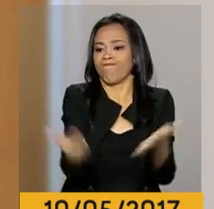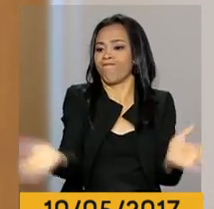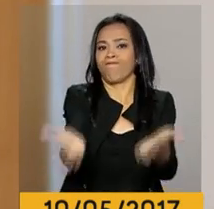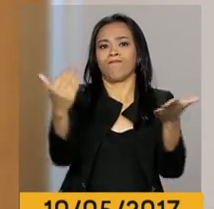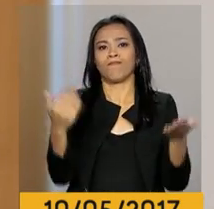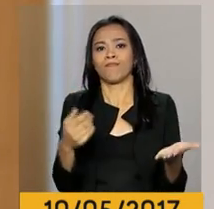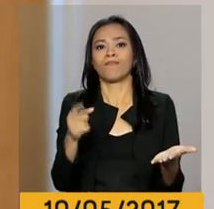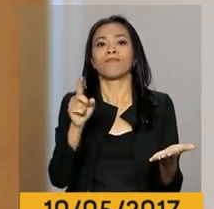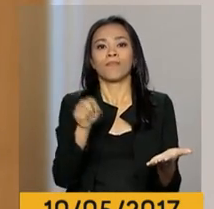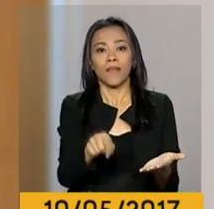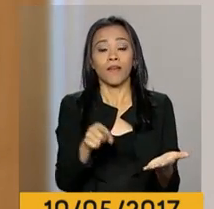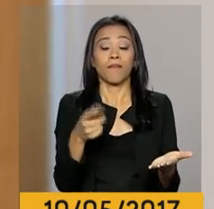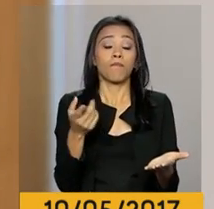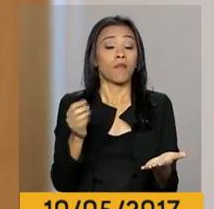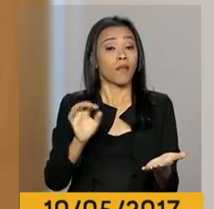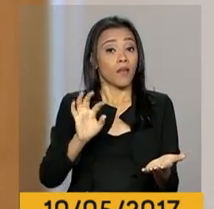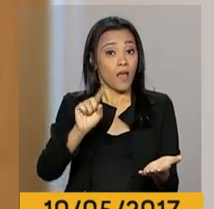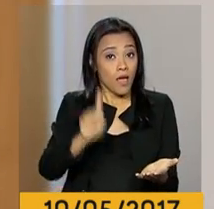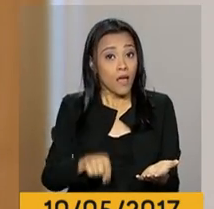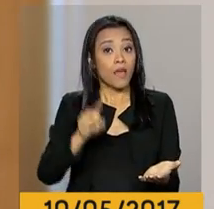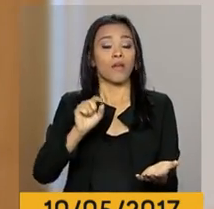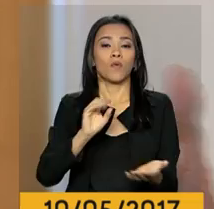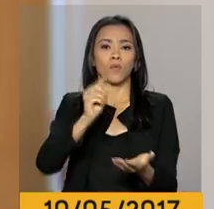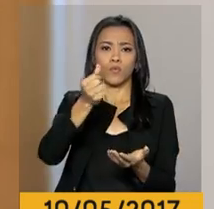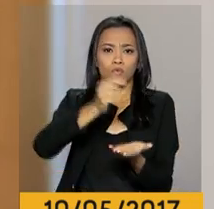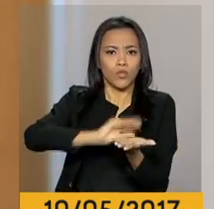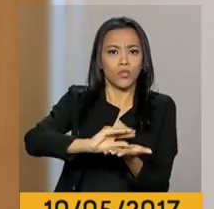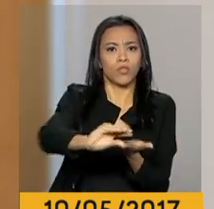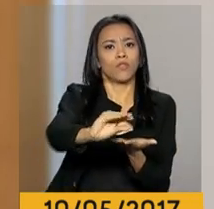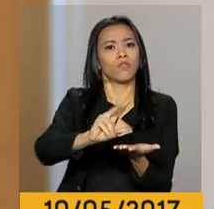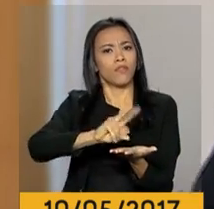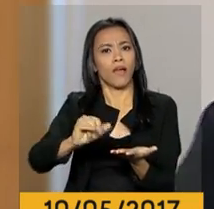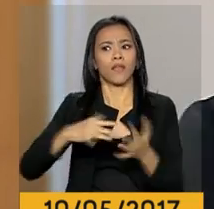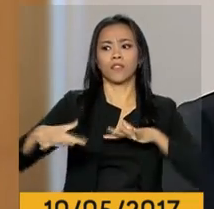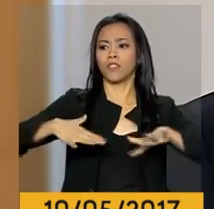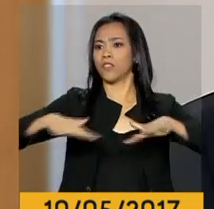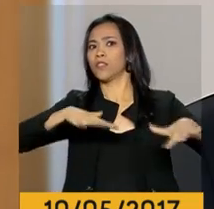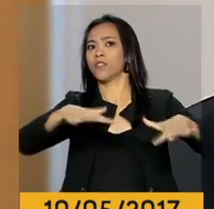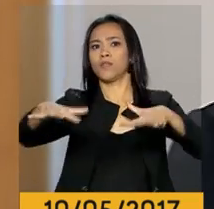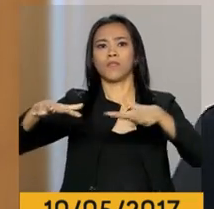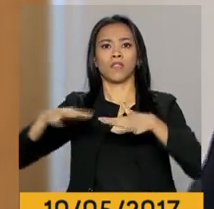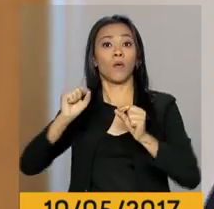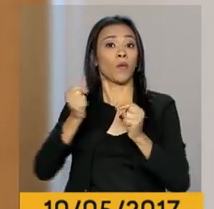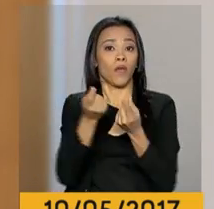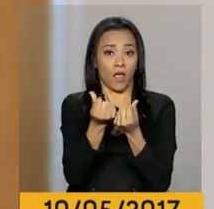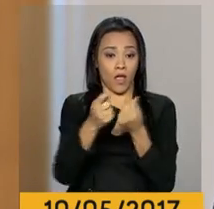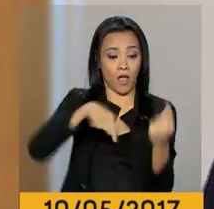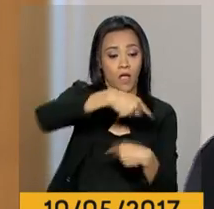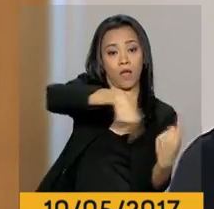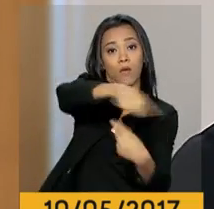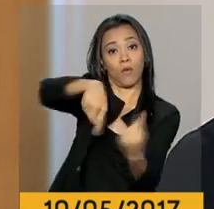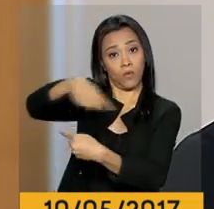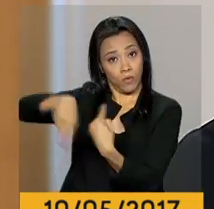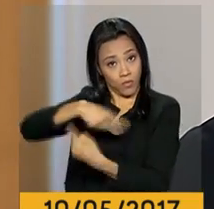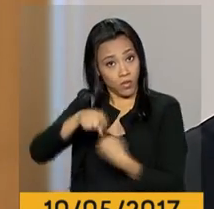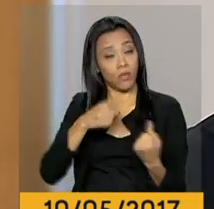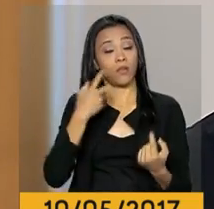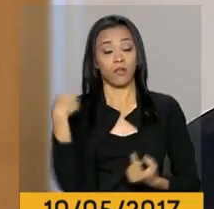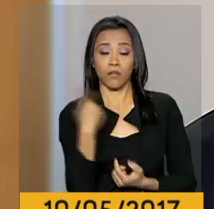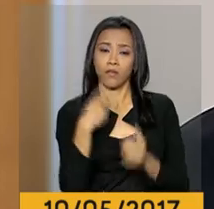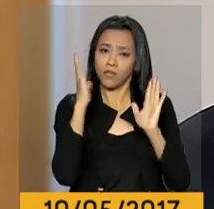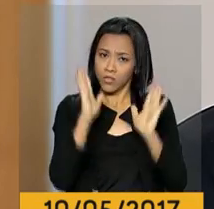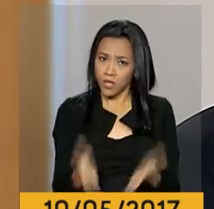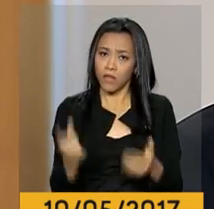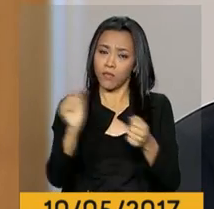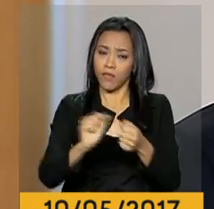paralisantes mas a ao contrário serão investimentos dinamizando da nossa economia Como estamos fazendo de resto em